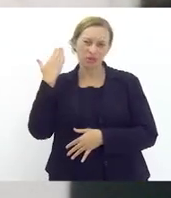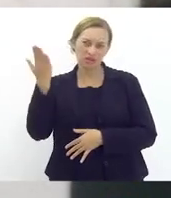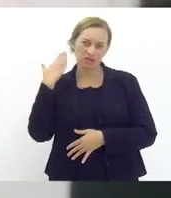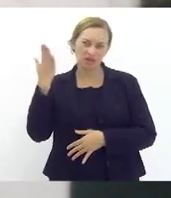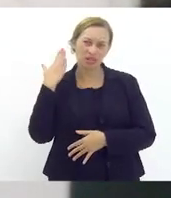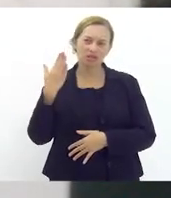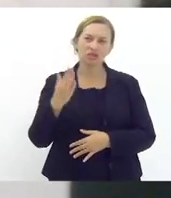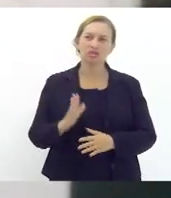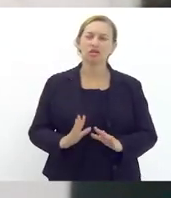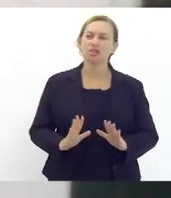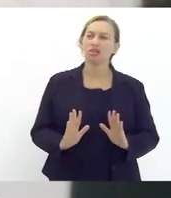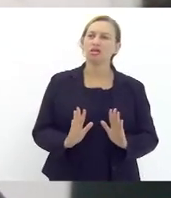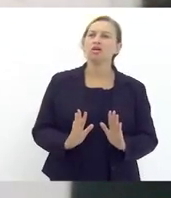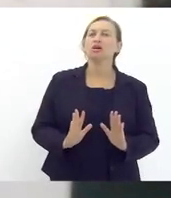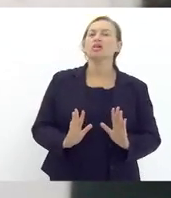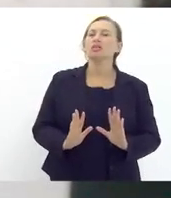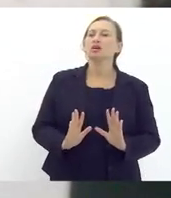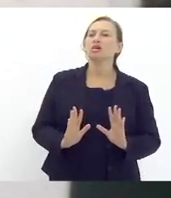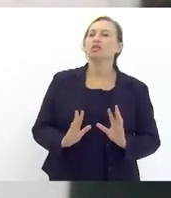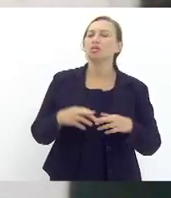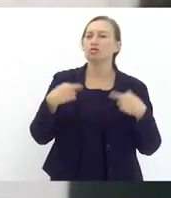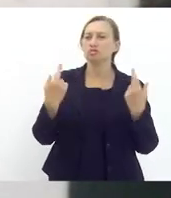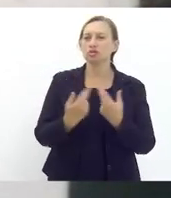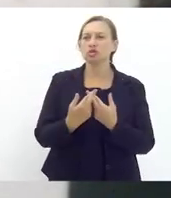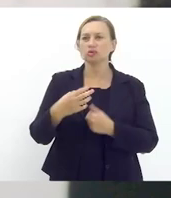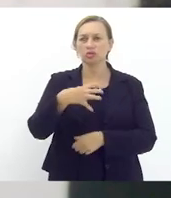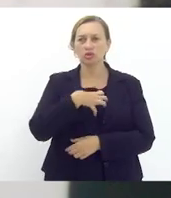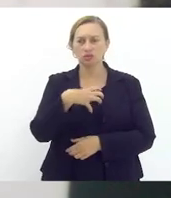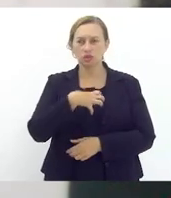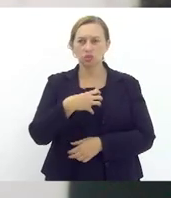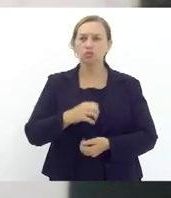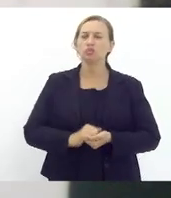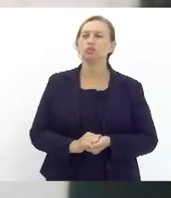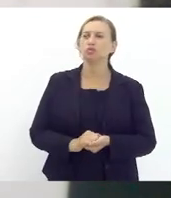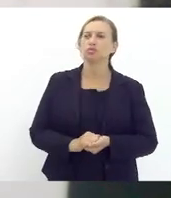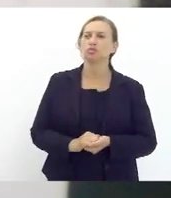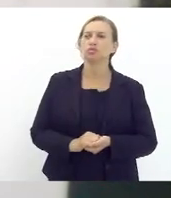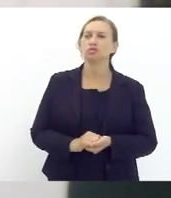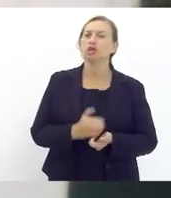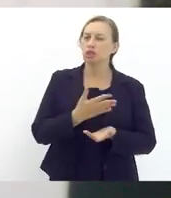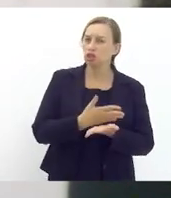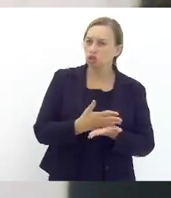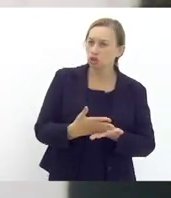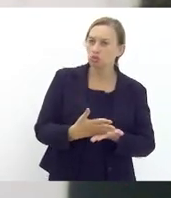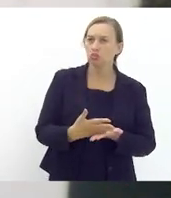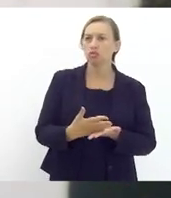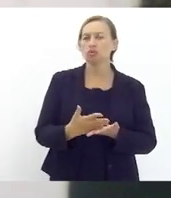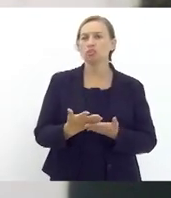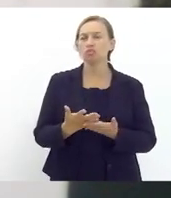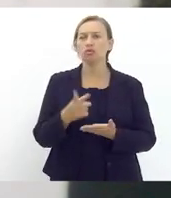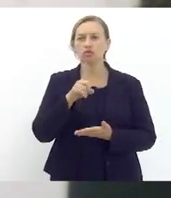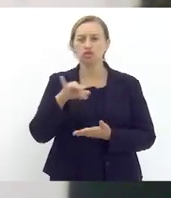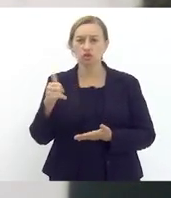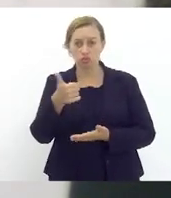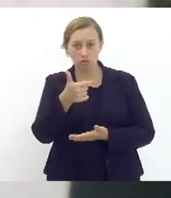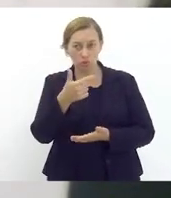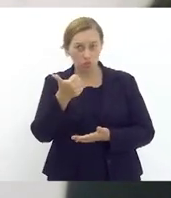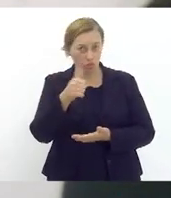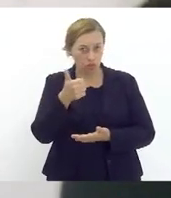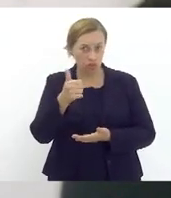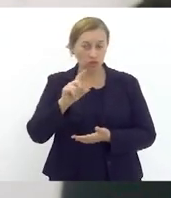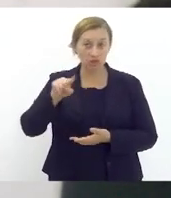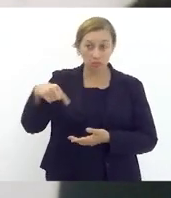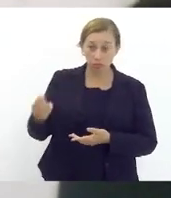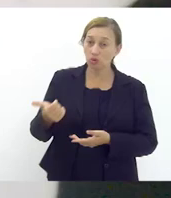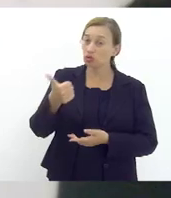em Salvador Bahia foi foi começou com o lançamento no dia 11 e depois